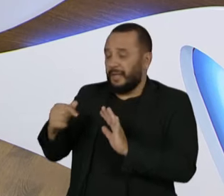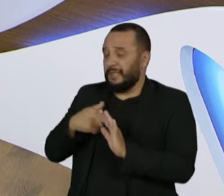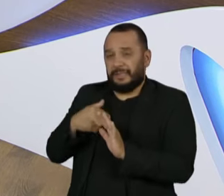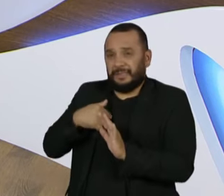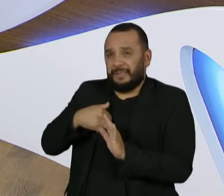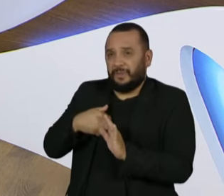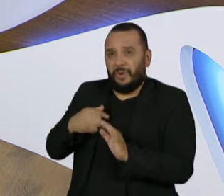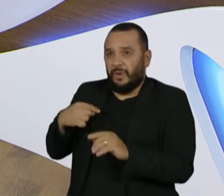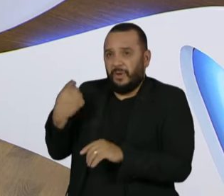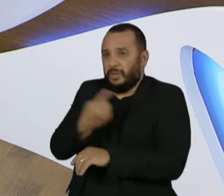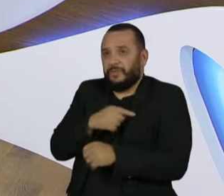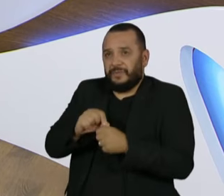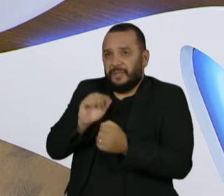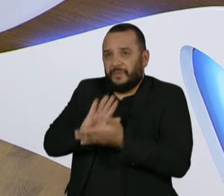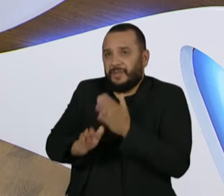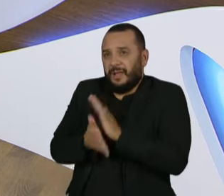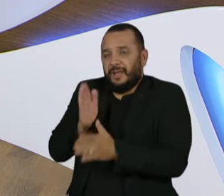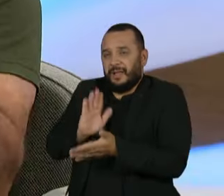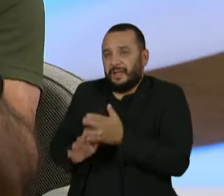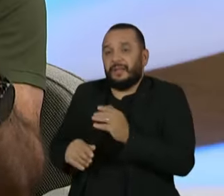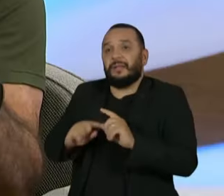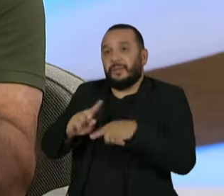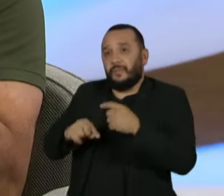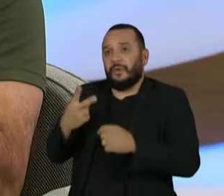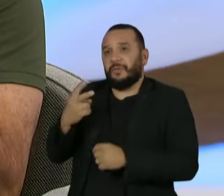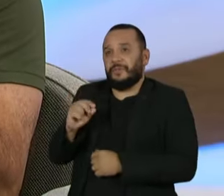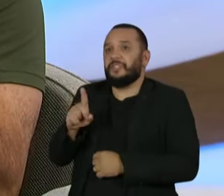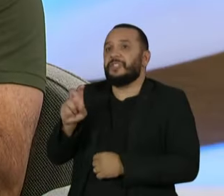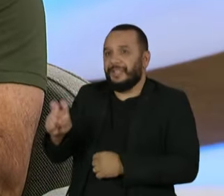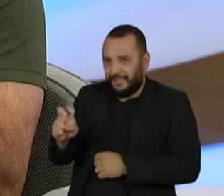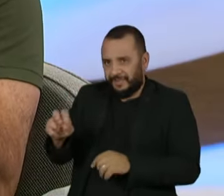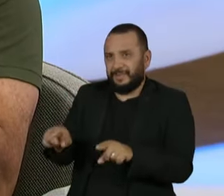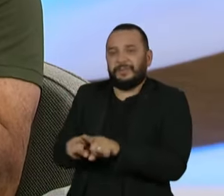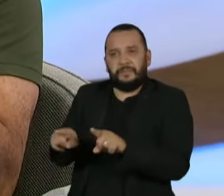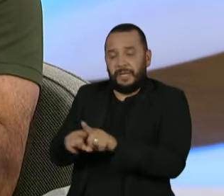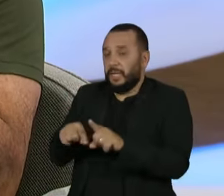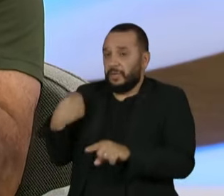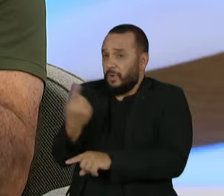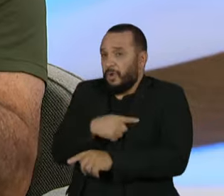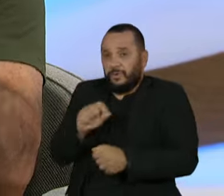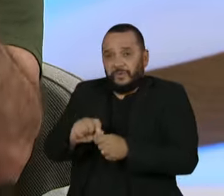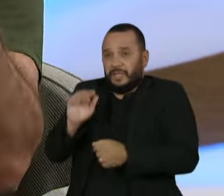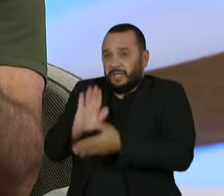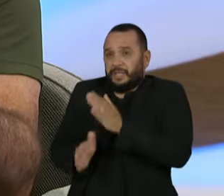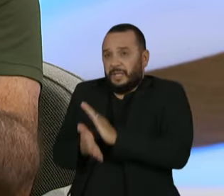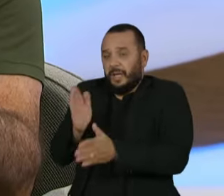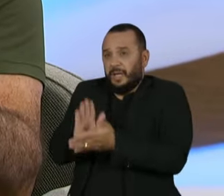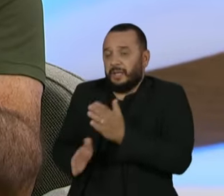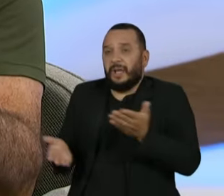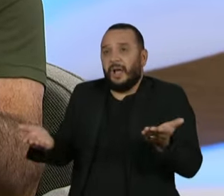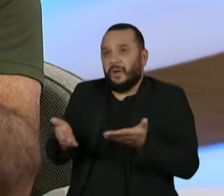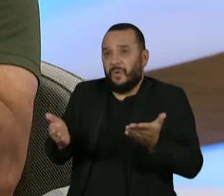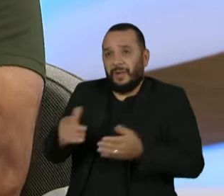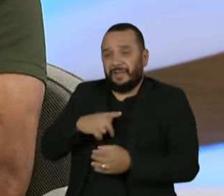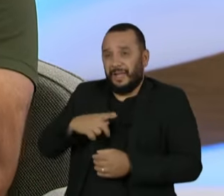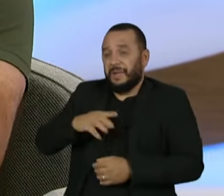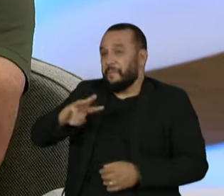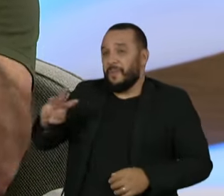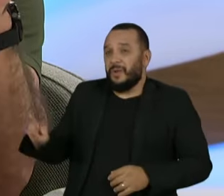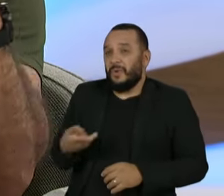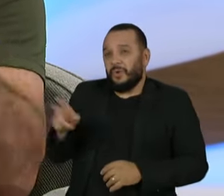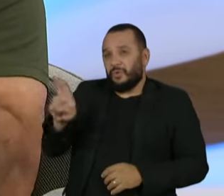linguísticos depois de 2015 mais ou menos a gente também não fez nada sobre isso então agora que ele já tem centenas de milhões de usuários